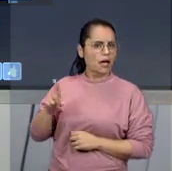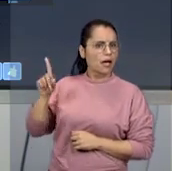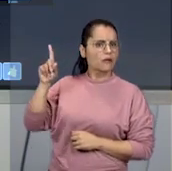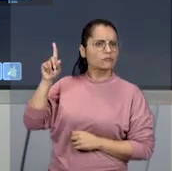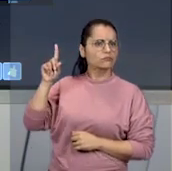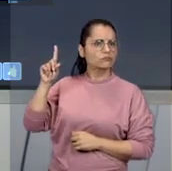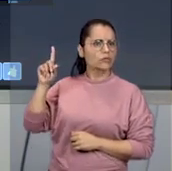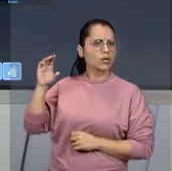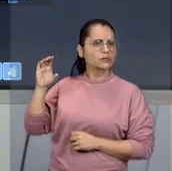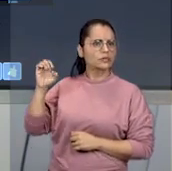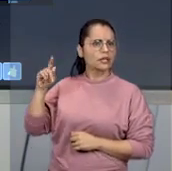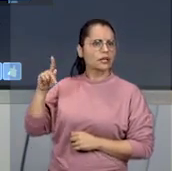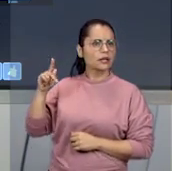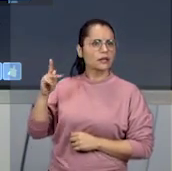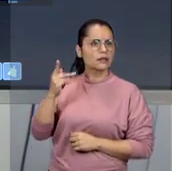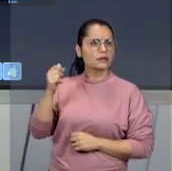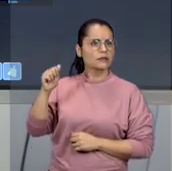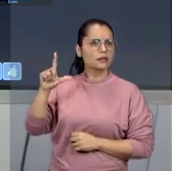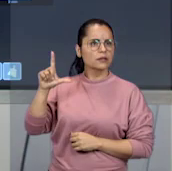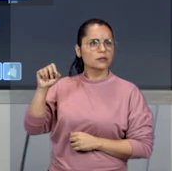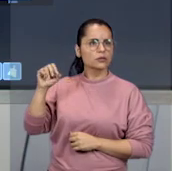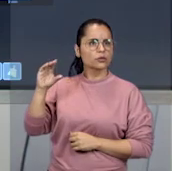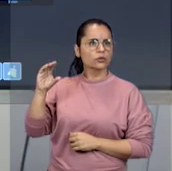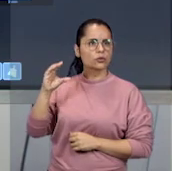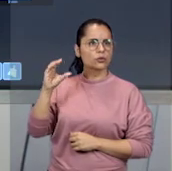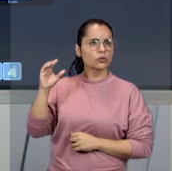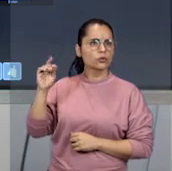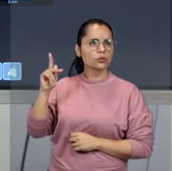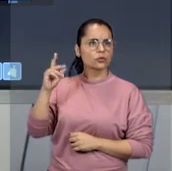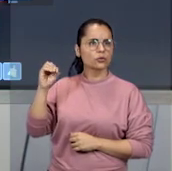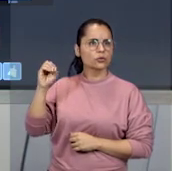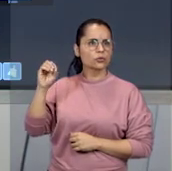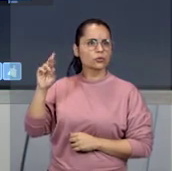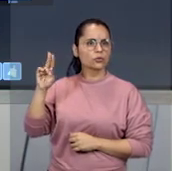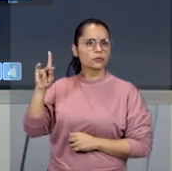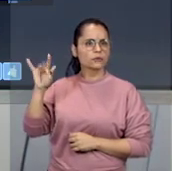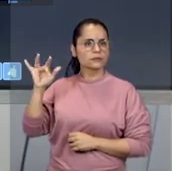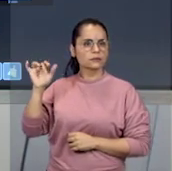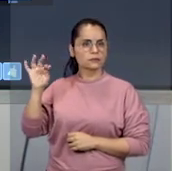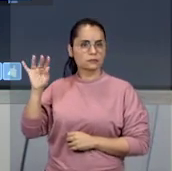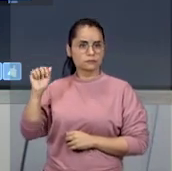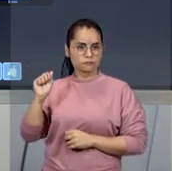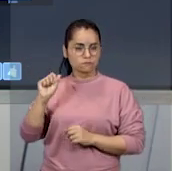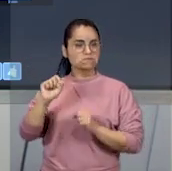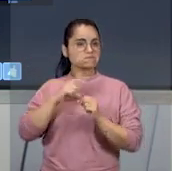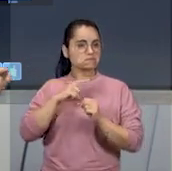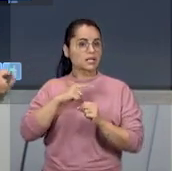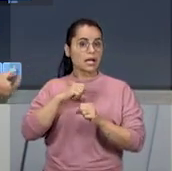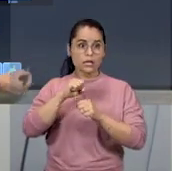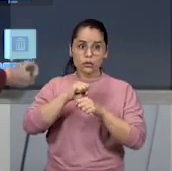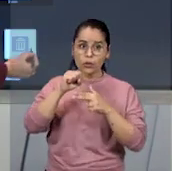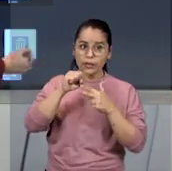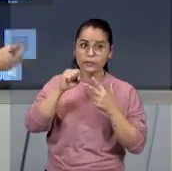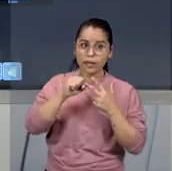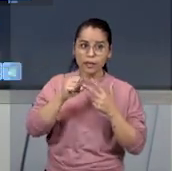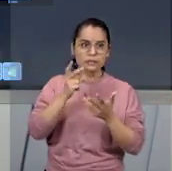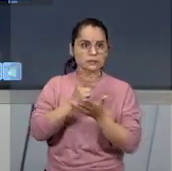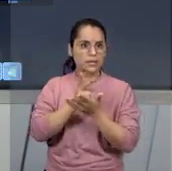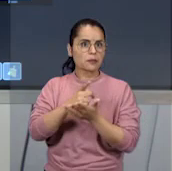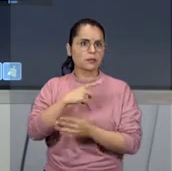notocorda persistente. Isso cai muito no Enem, por incrível que